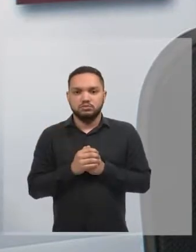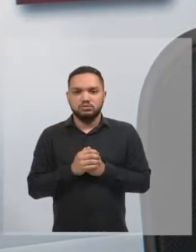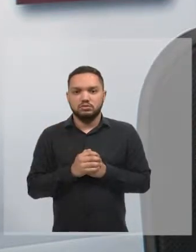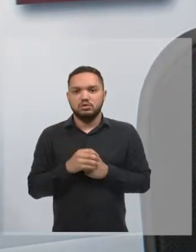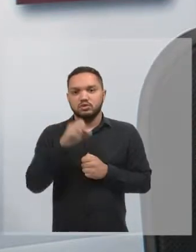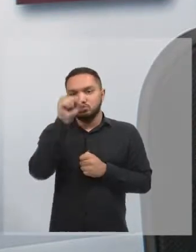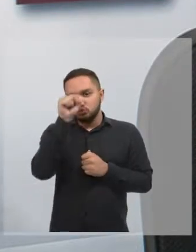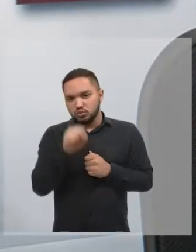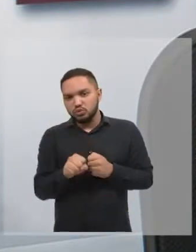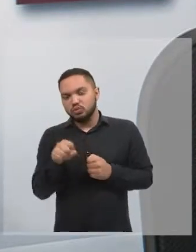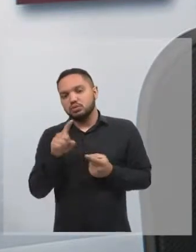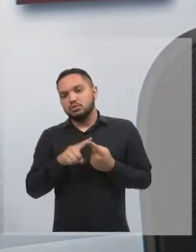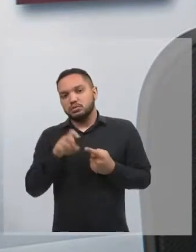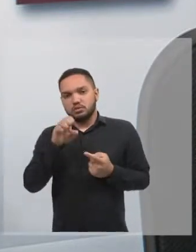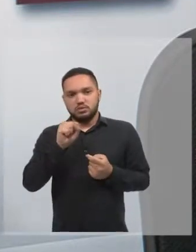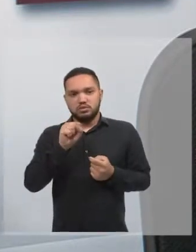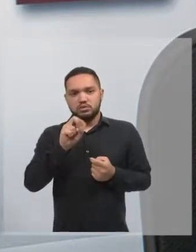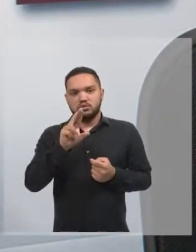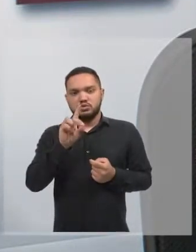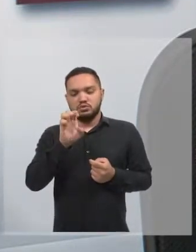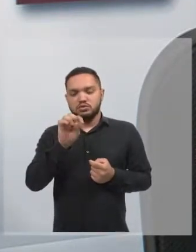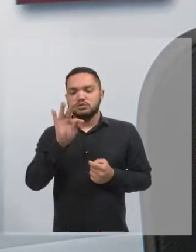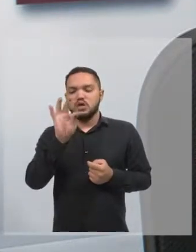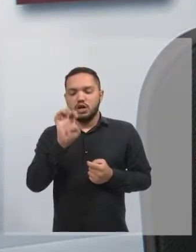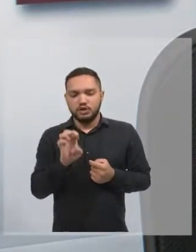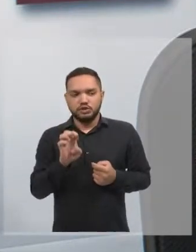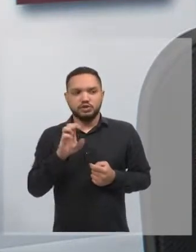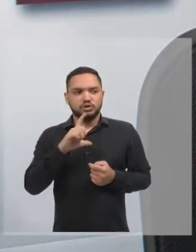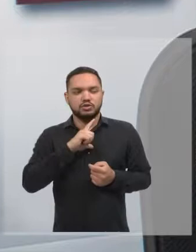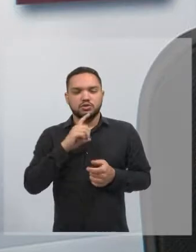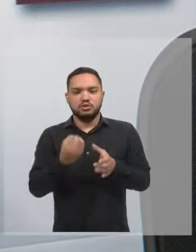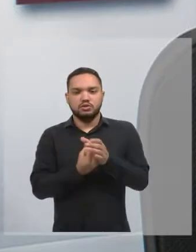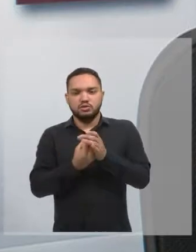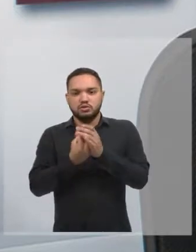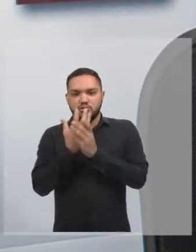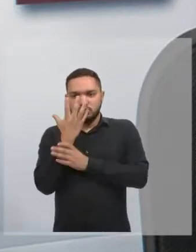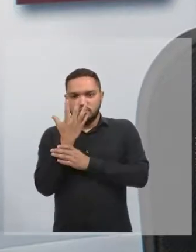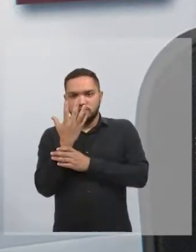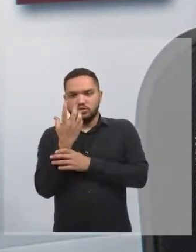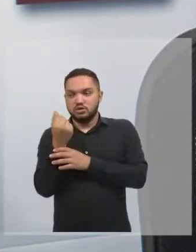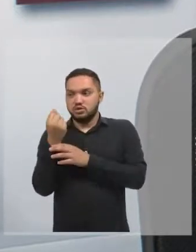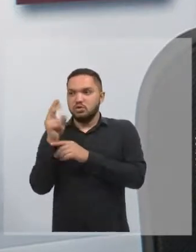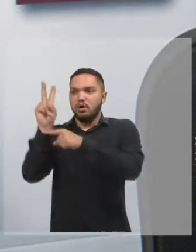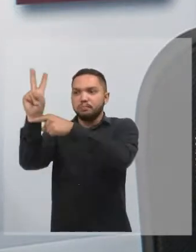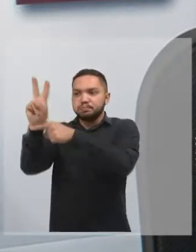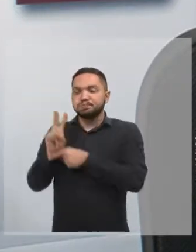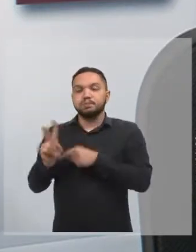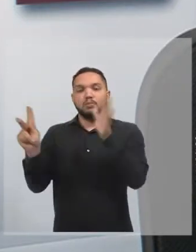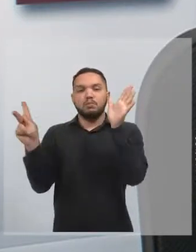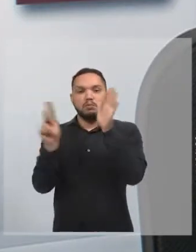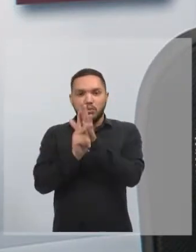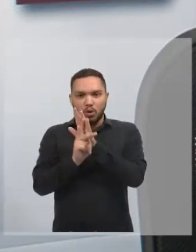Sul e Sudeste, foi criado um consórcio de governadores,